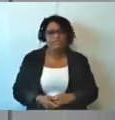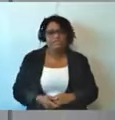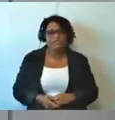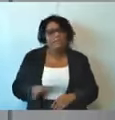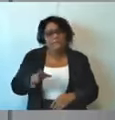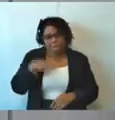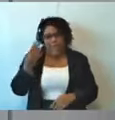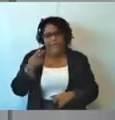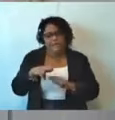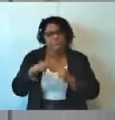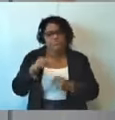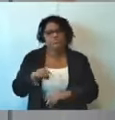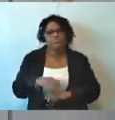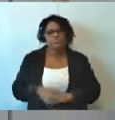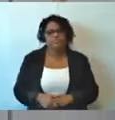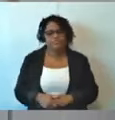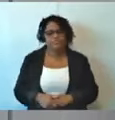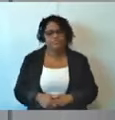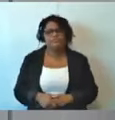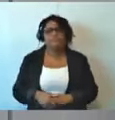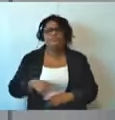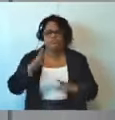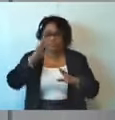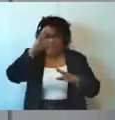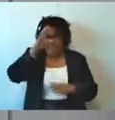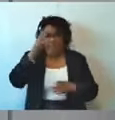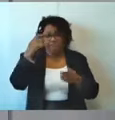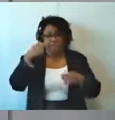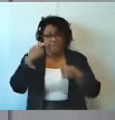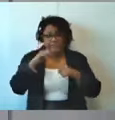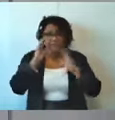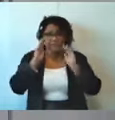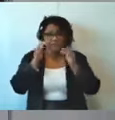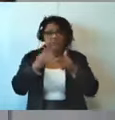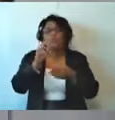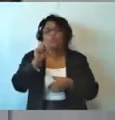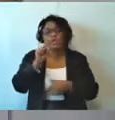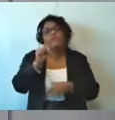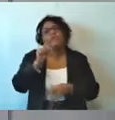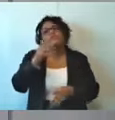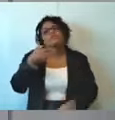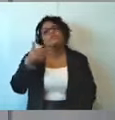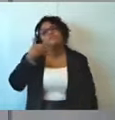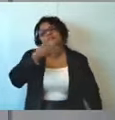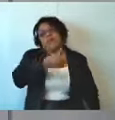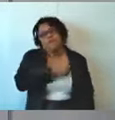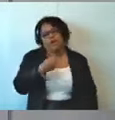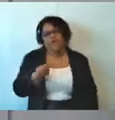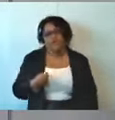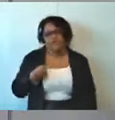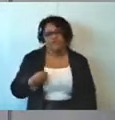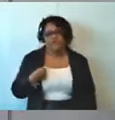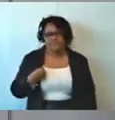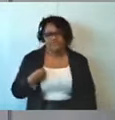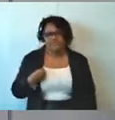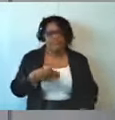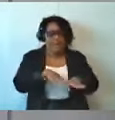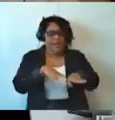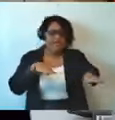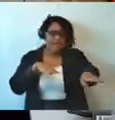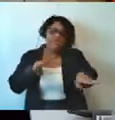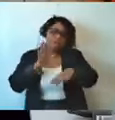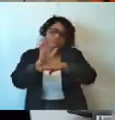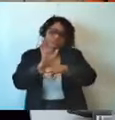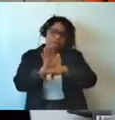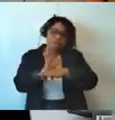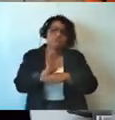princípio agora, de salvar vidas. A faixa vai ajudar, mas nós temos que pautar por esses princípios que vai além da faixa. Muito obrigado. Boa